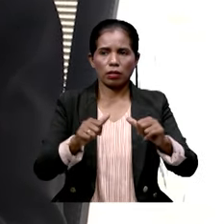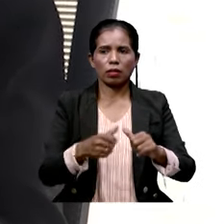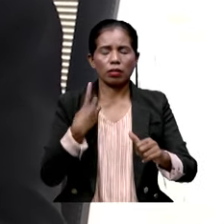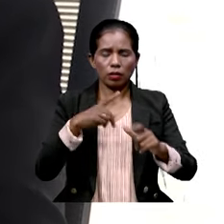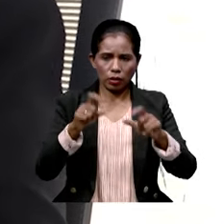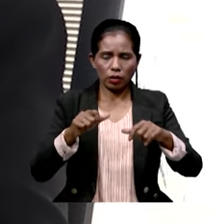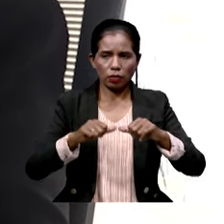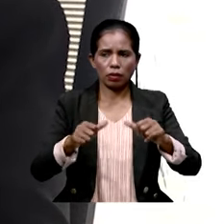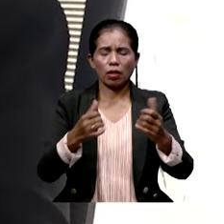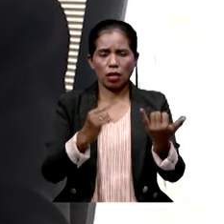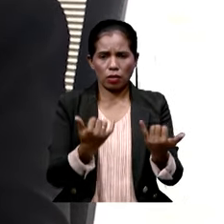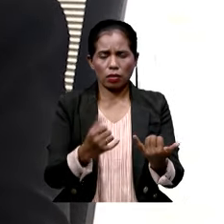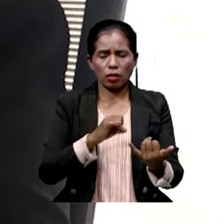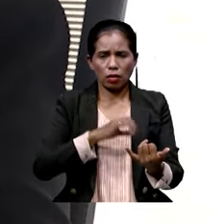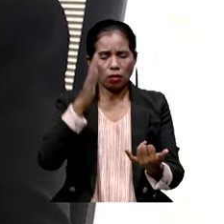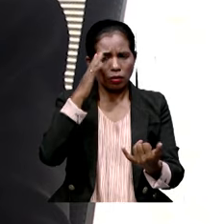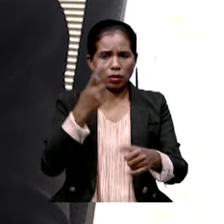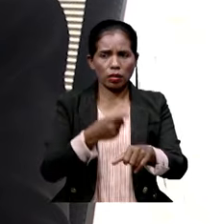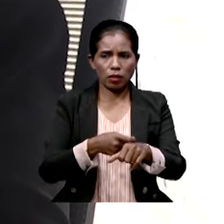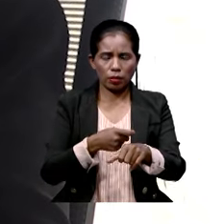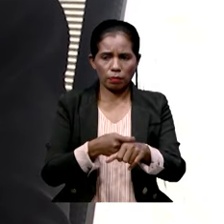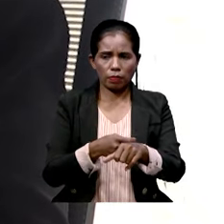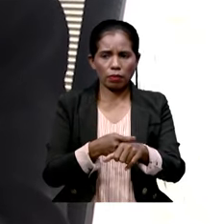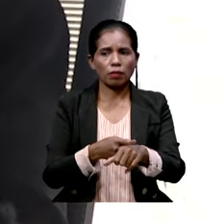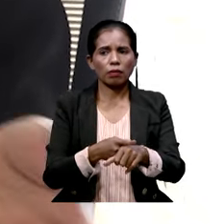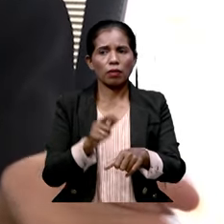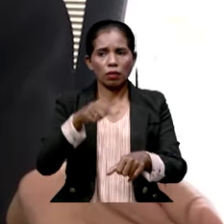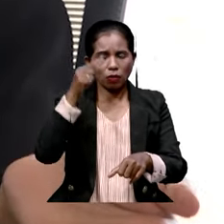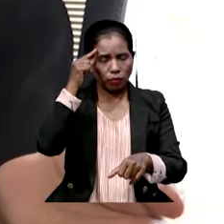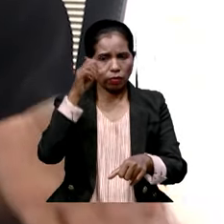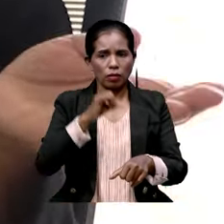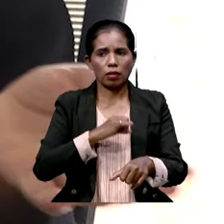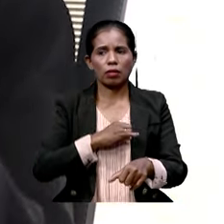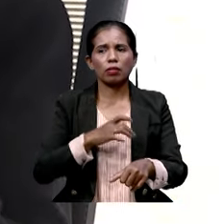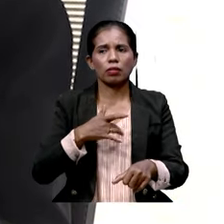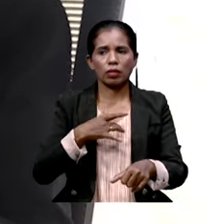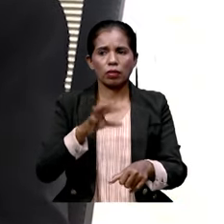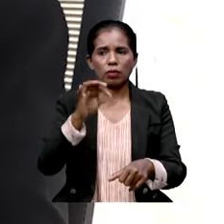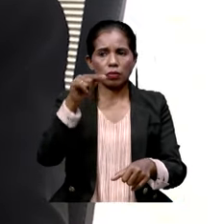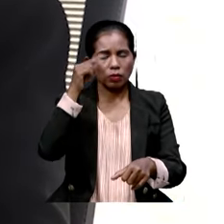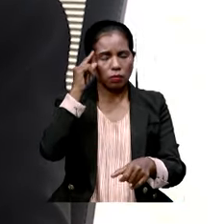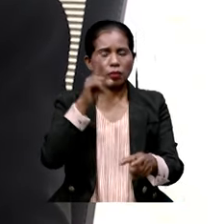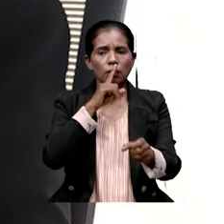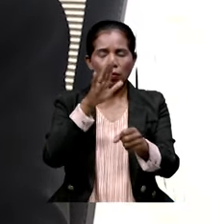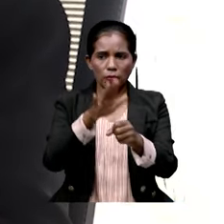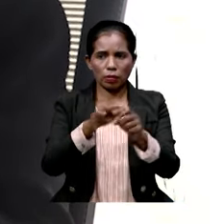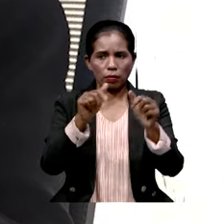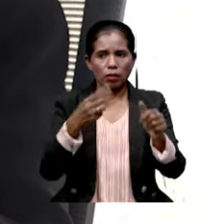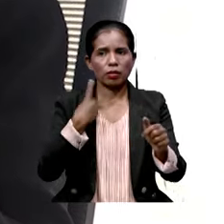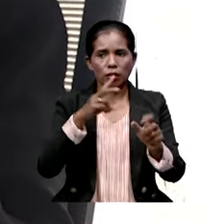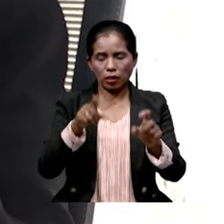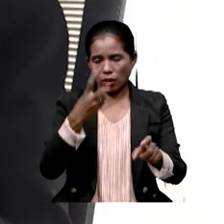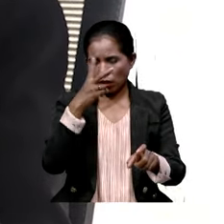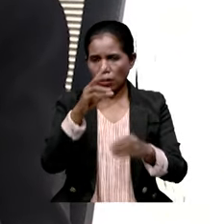lado mas agora há um momento que há um tempo não é governo ausente não o governo primeiro ministro comprometido vai dar né tem que haver uma